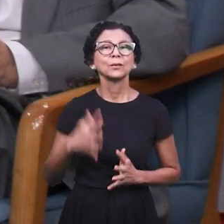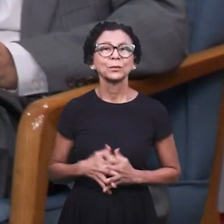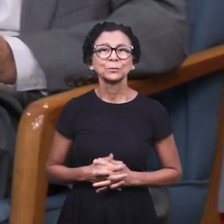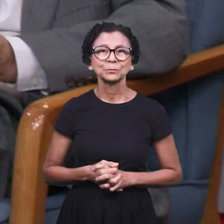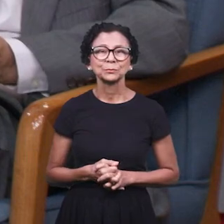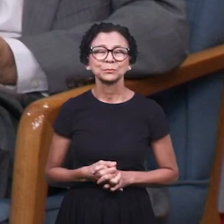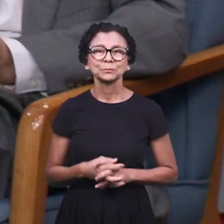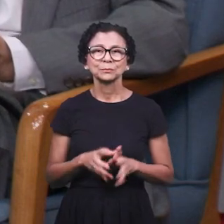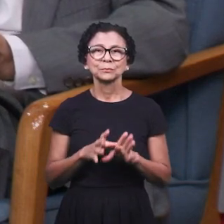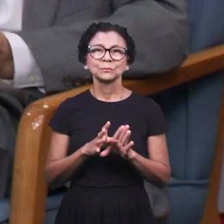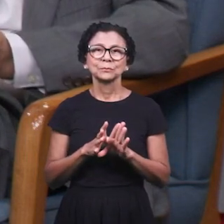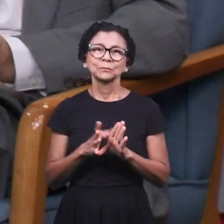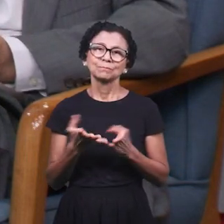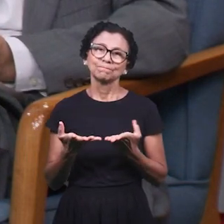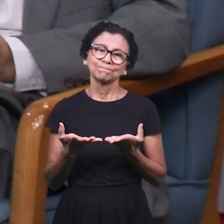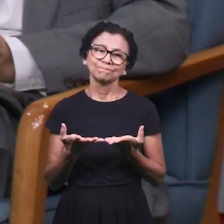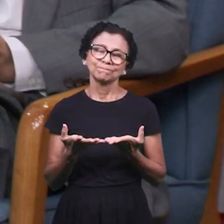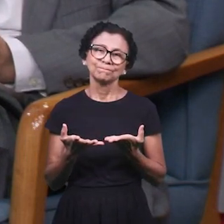que muitos